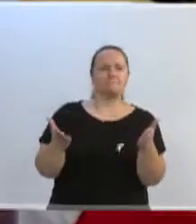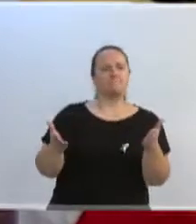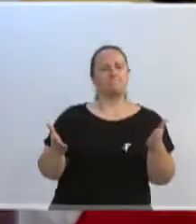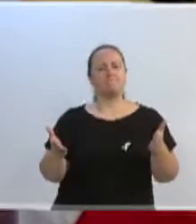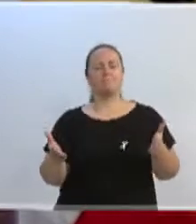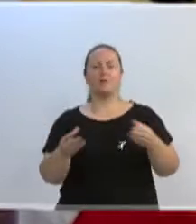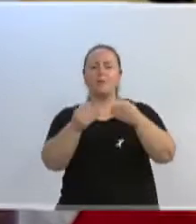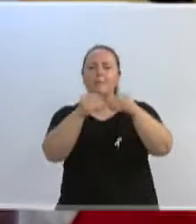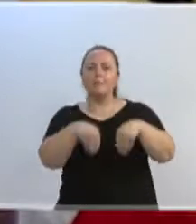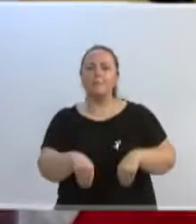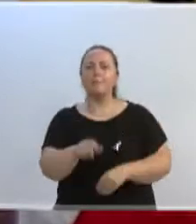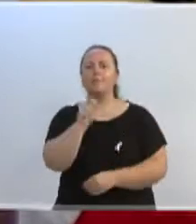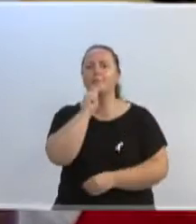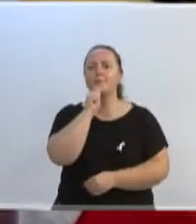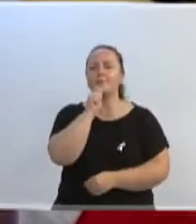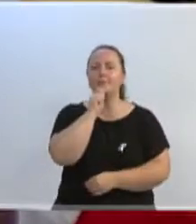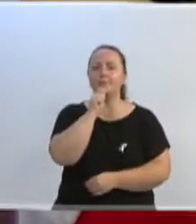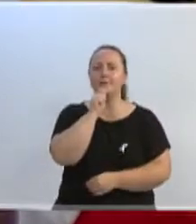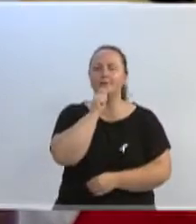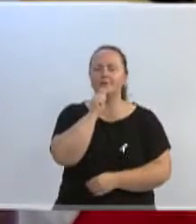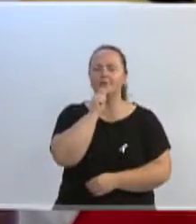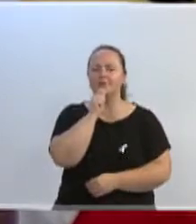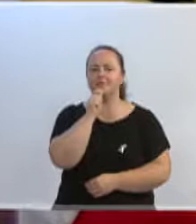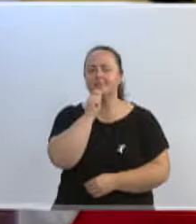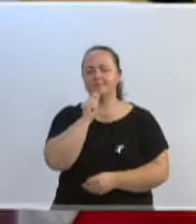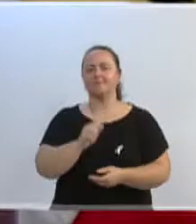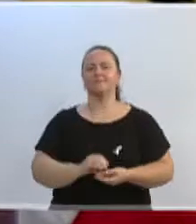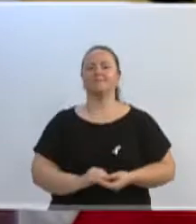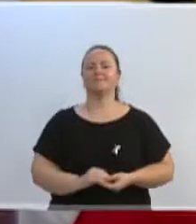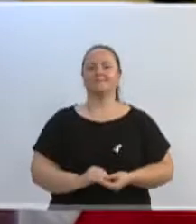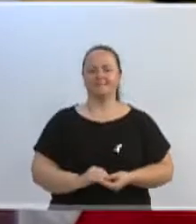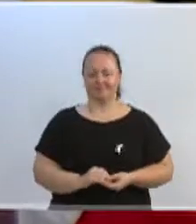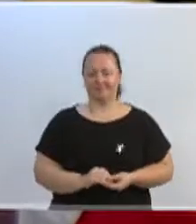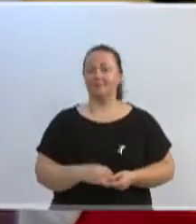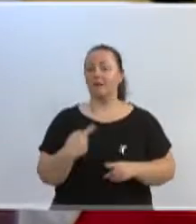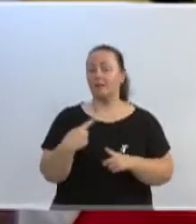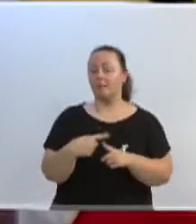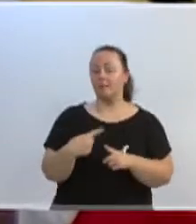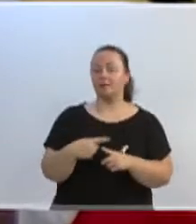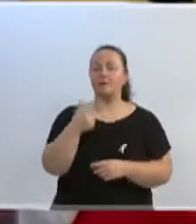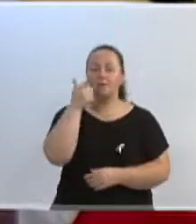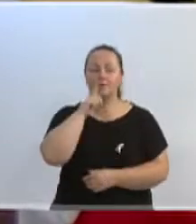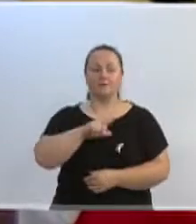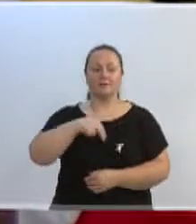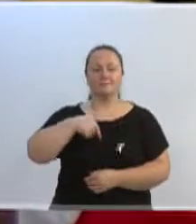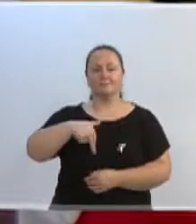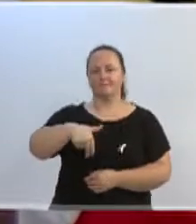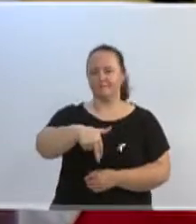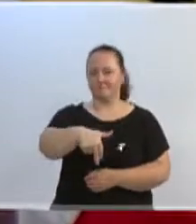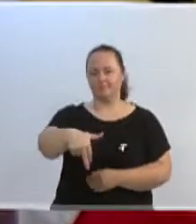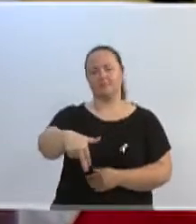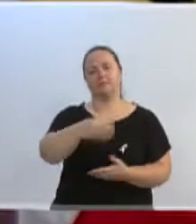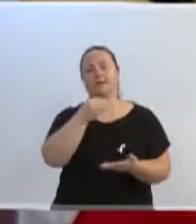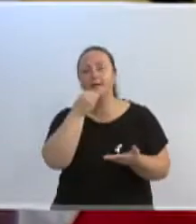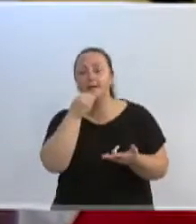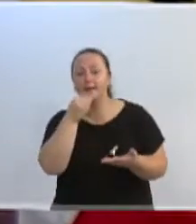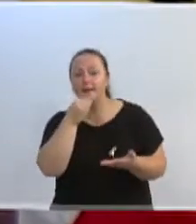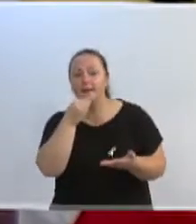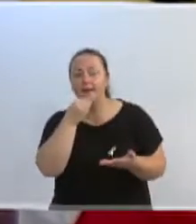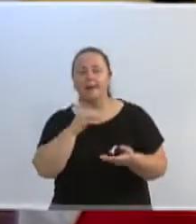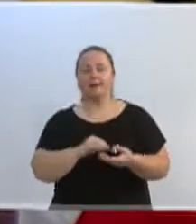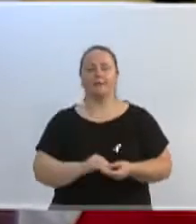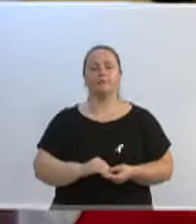tão prejudicado quanto algumas outras deficiências, porque ele tem locomoção, a não ser quando ele é